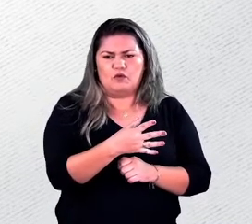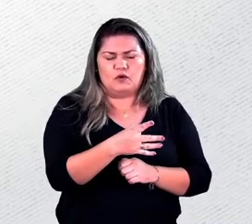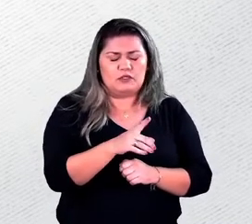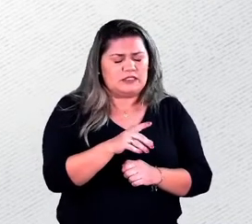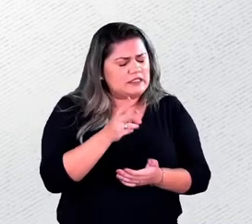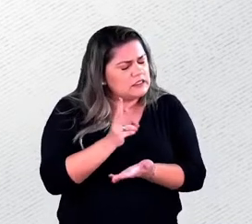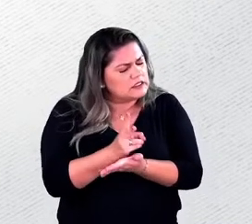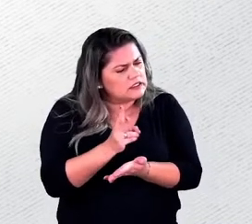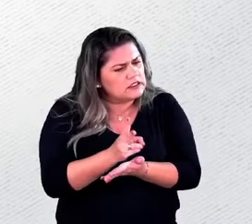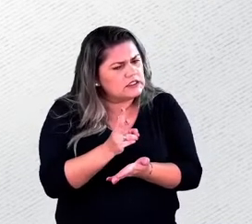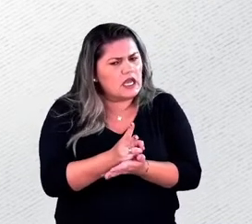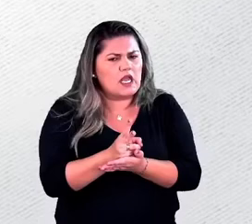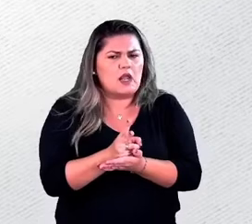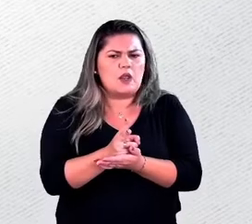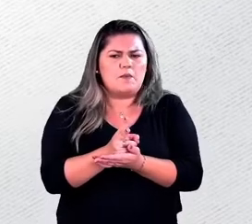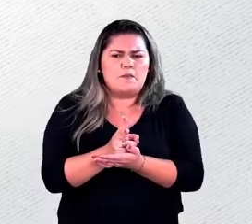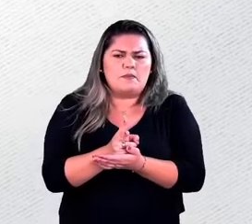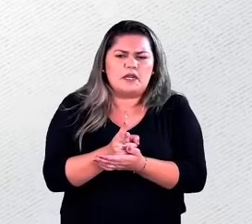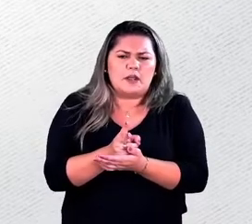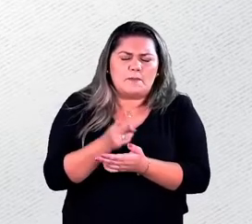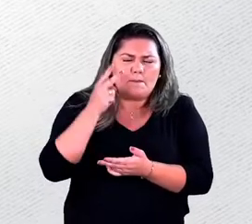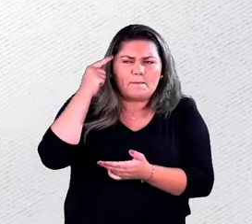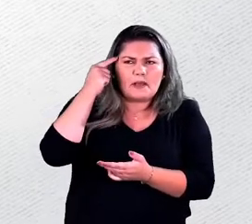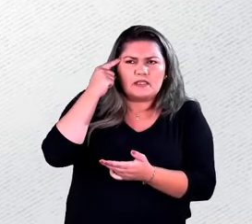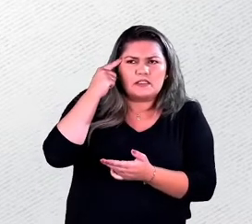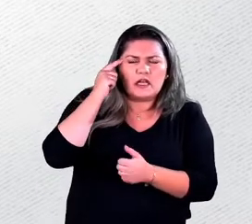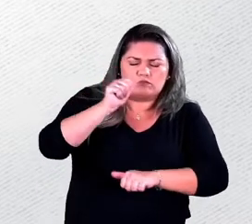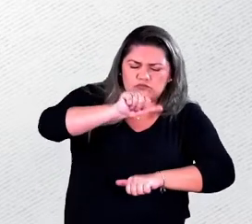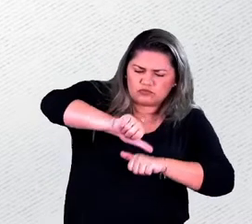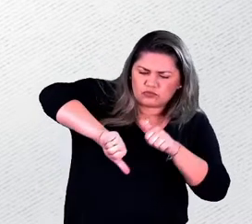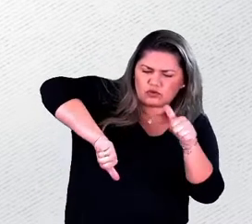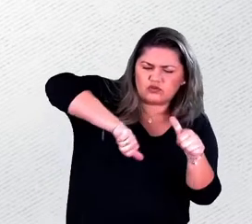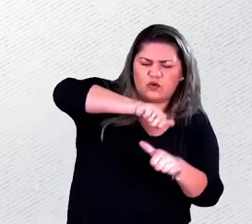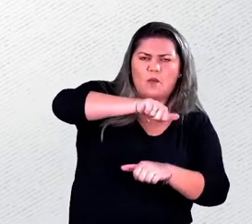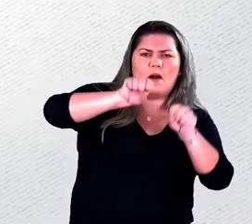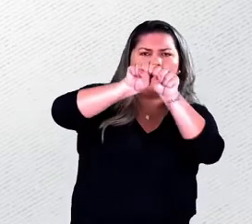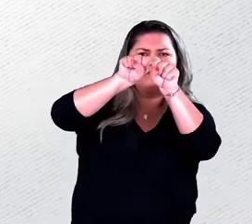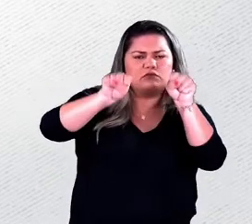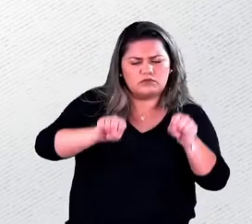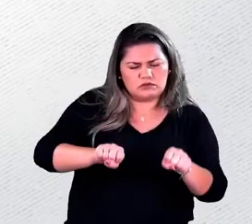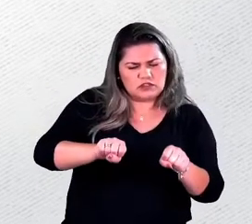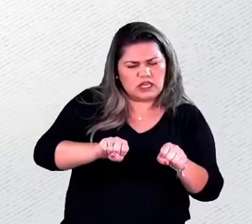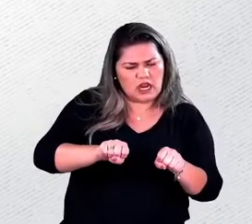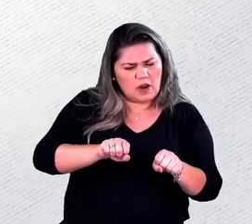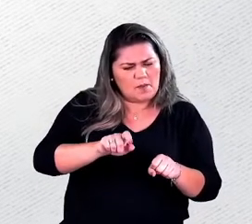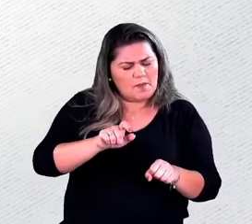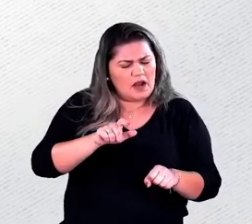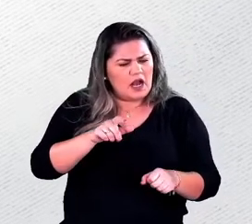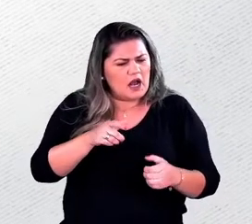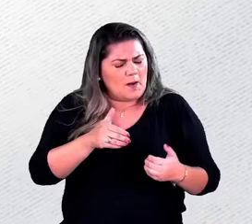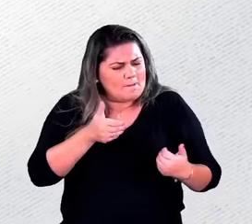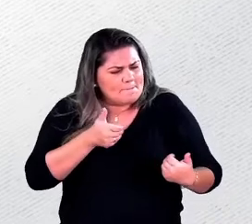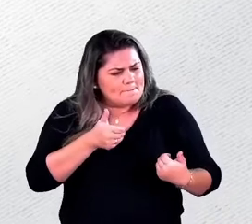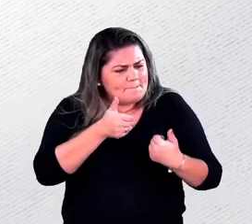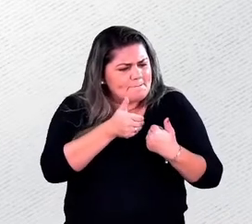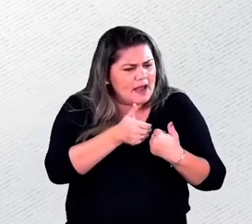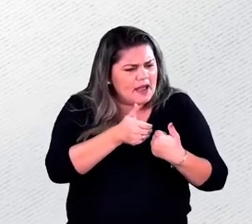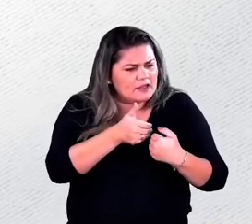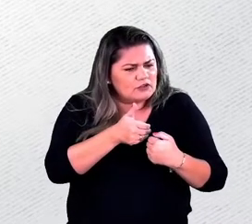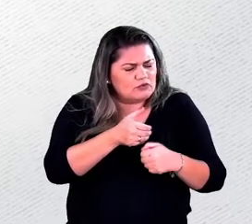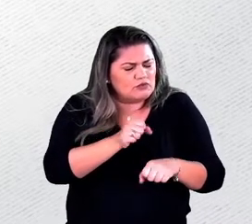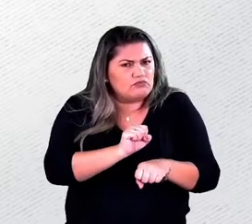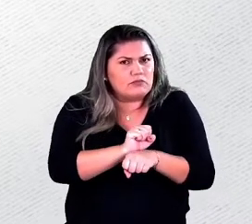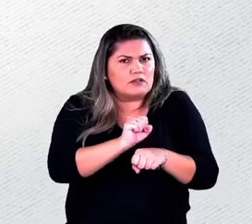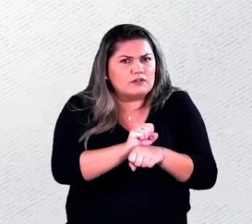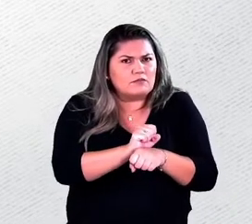perspectiva de transformar o nosso sistema em algo mais próximo das expectativas da